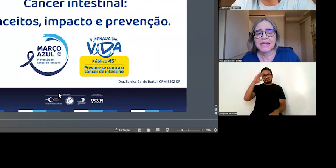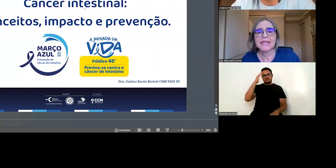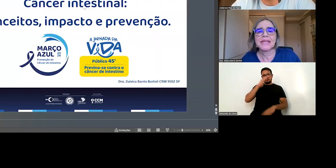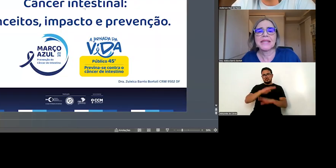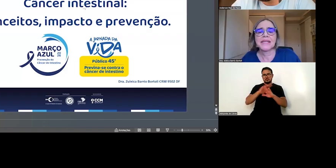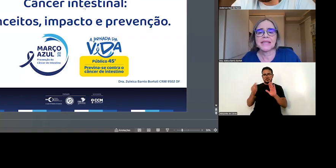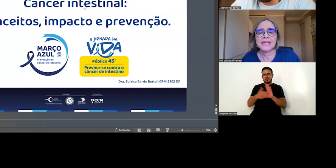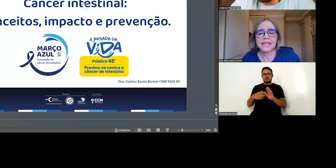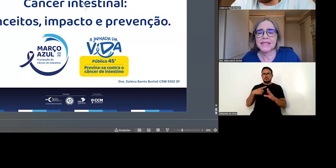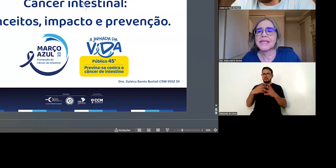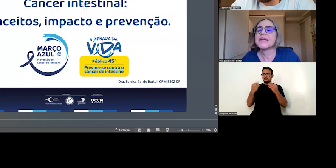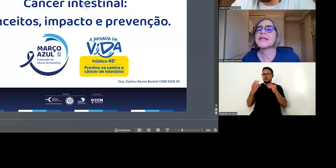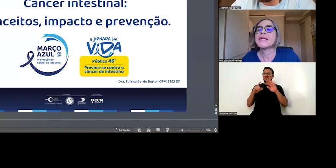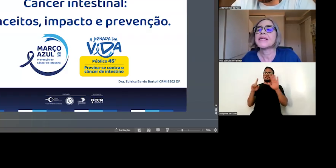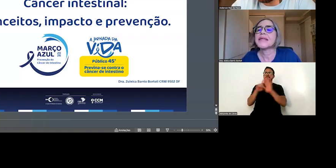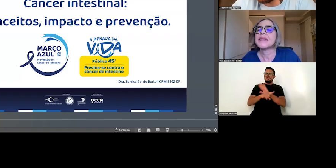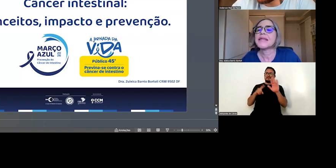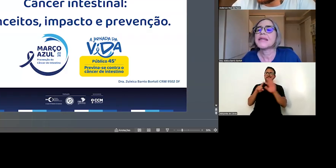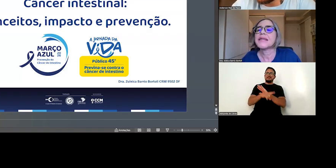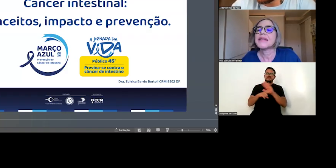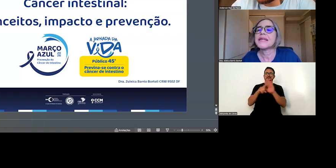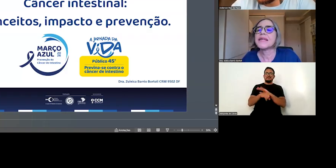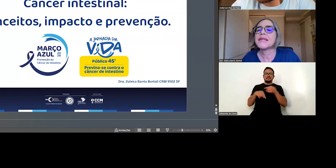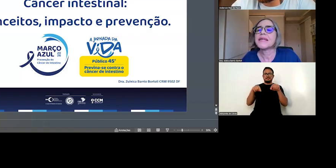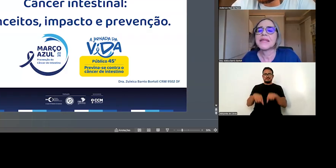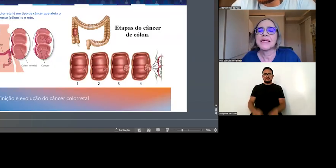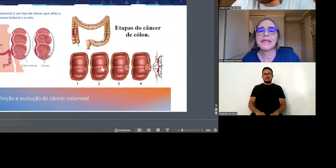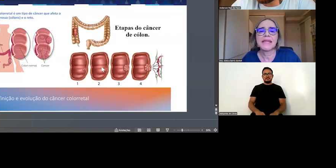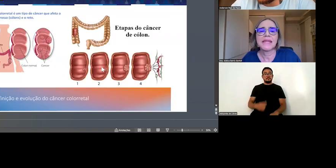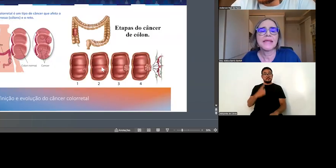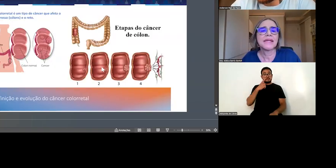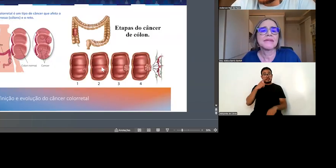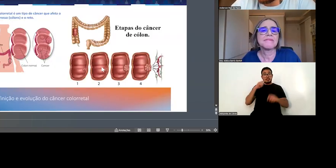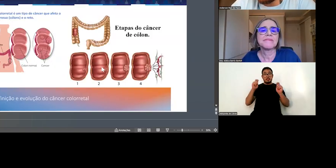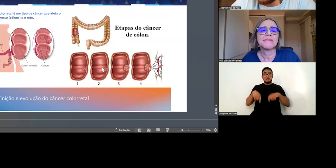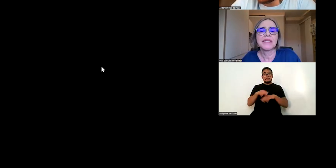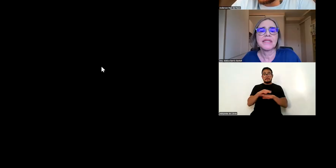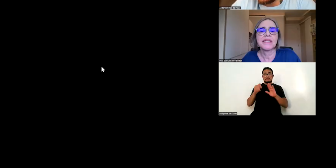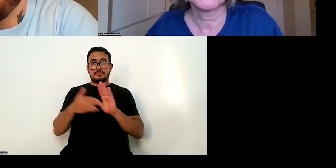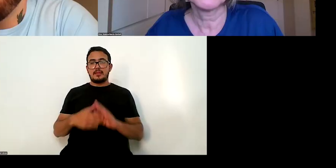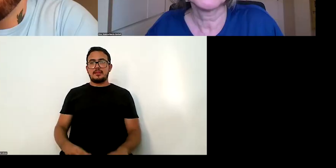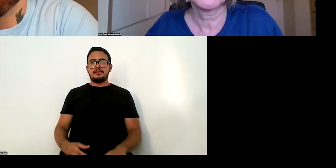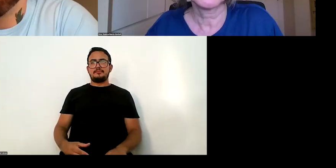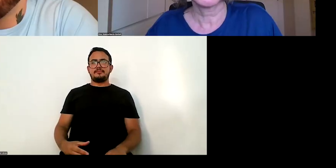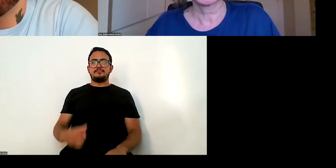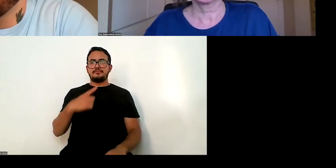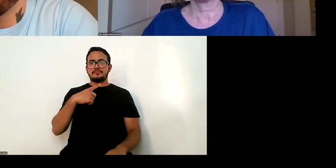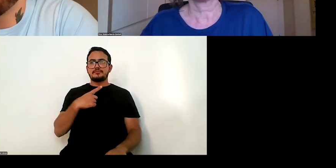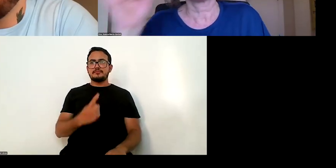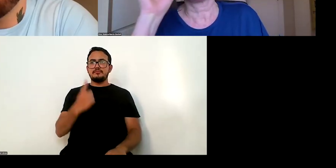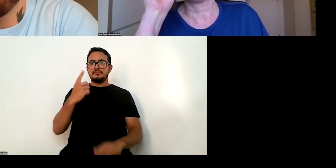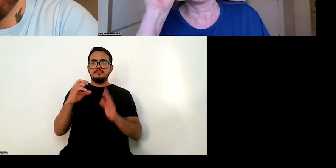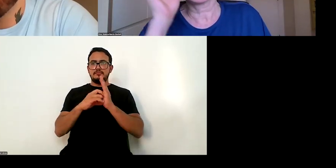perguntas aqui. Vamos ver se dou conta de tudo. Tem uma servidora que ela comenta que